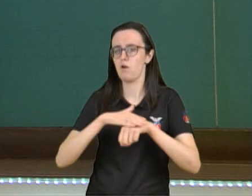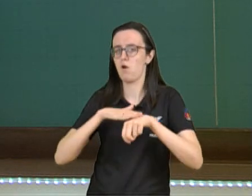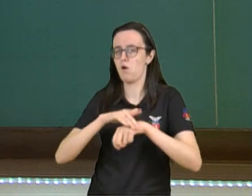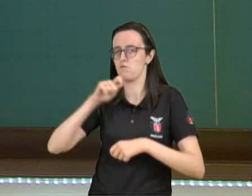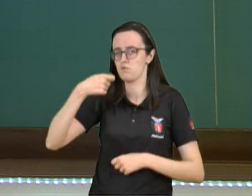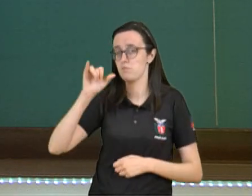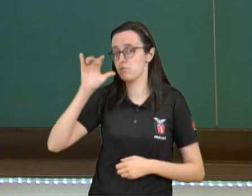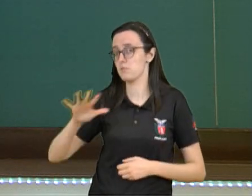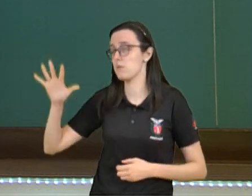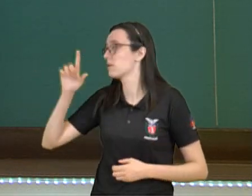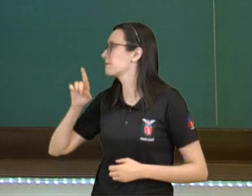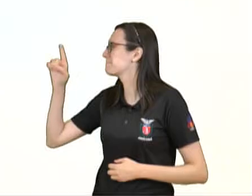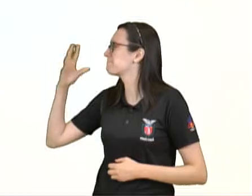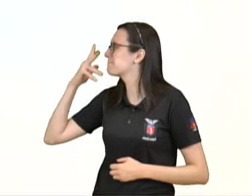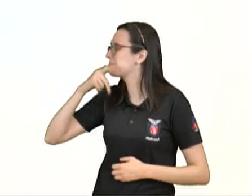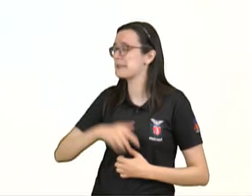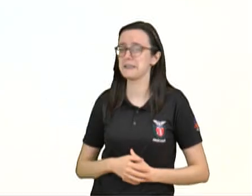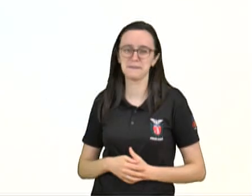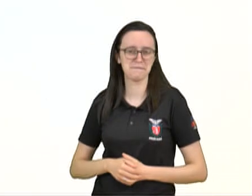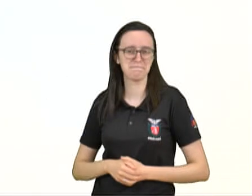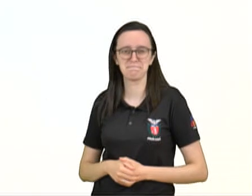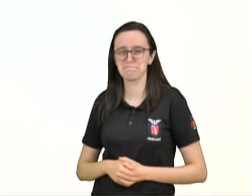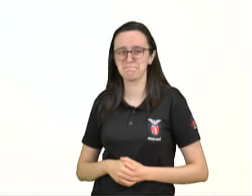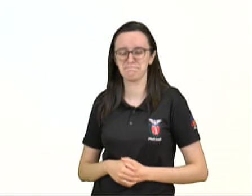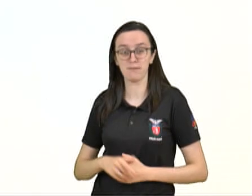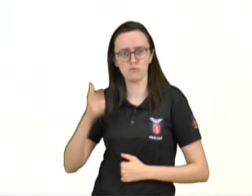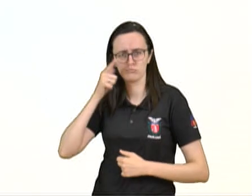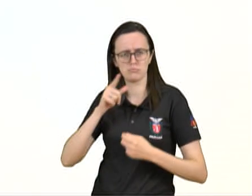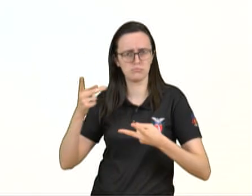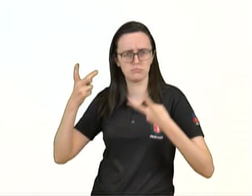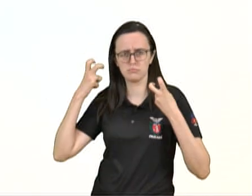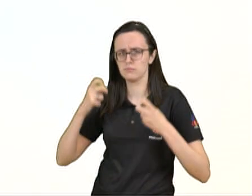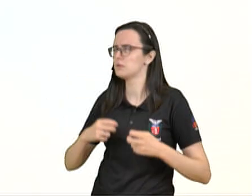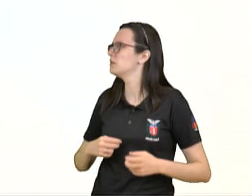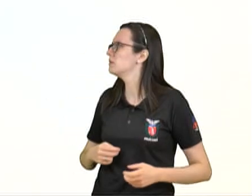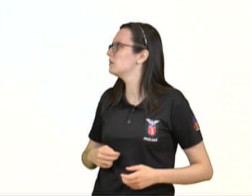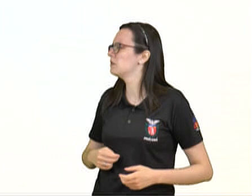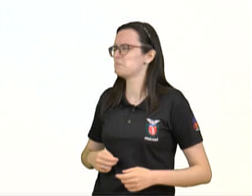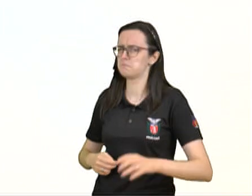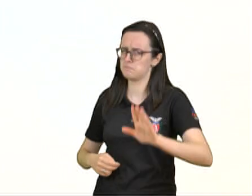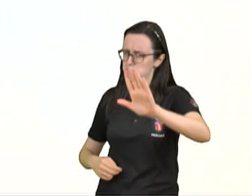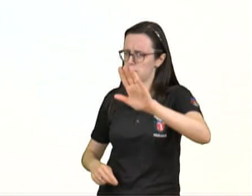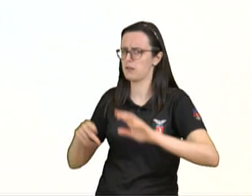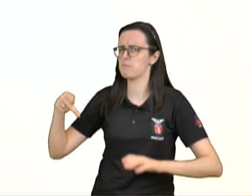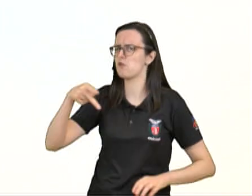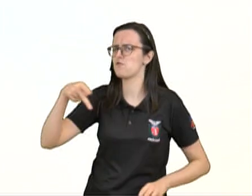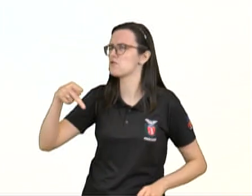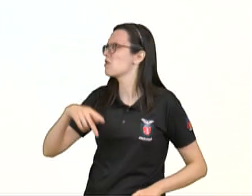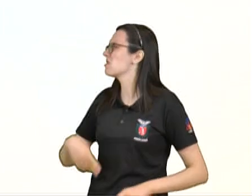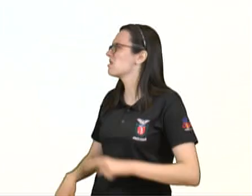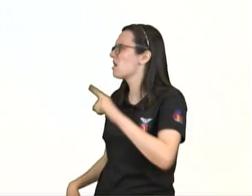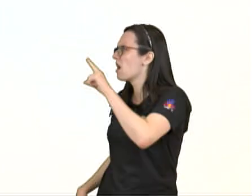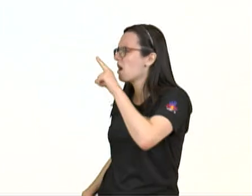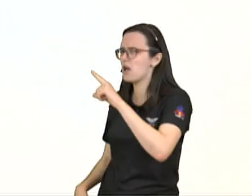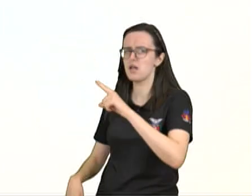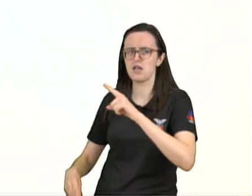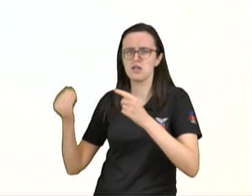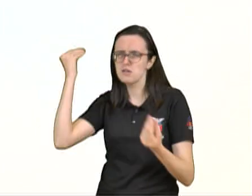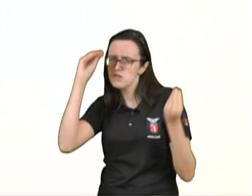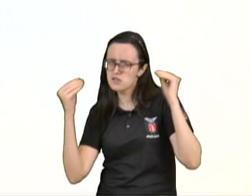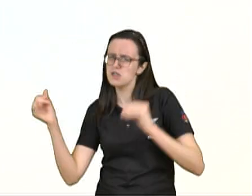sobre essa imagem? Olha que bonita! Vocês podem reparar assim, Fabiano, mas essa imagem foi